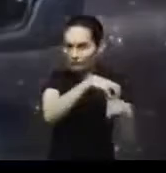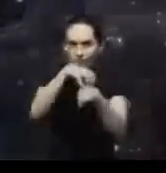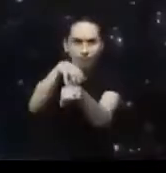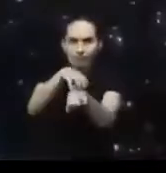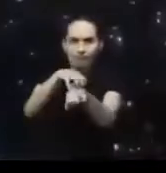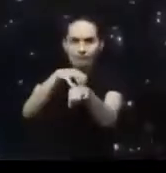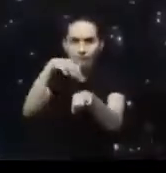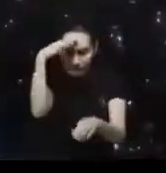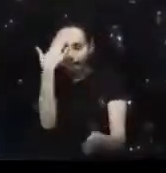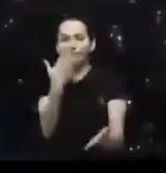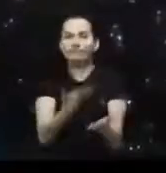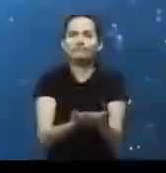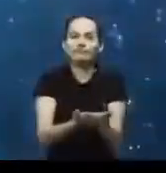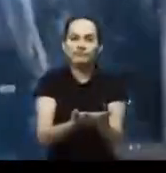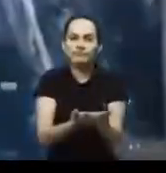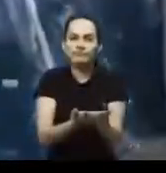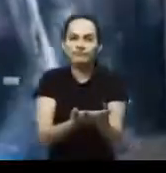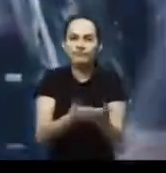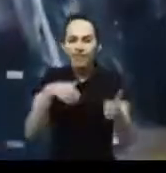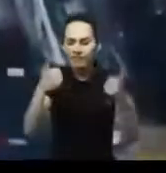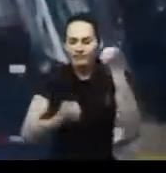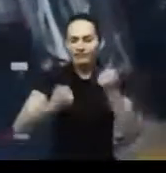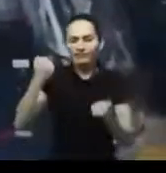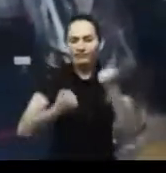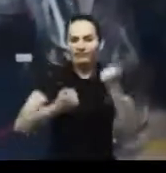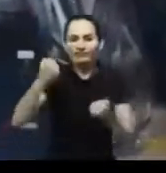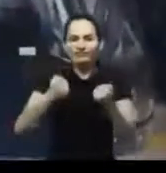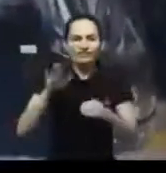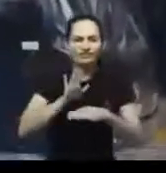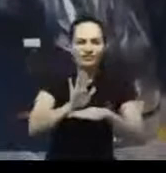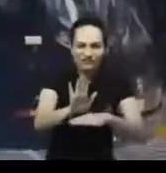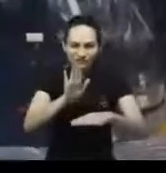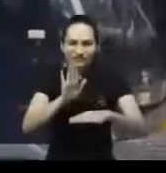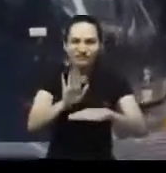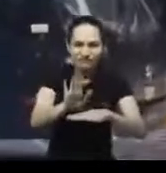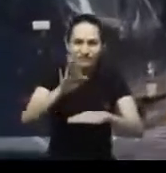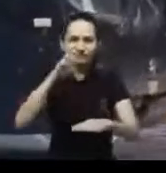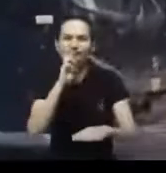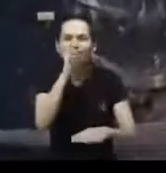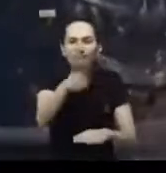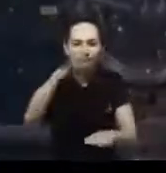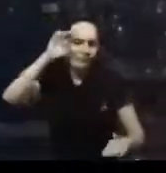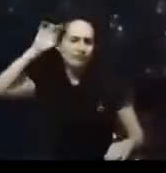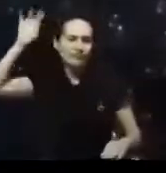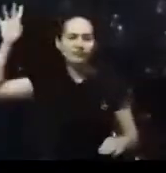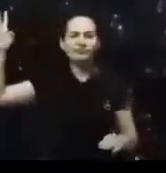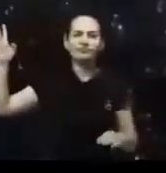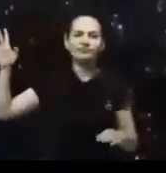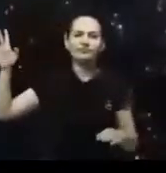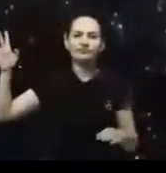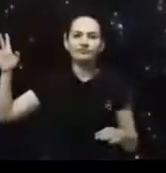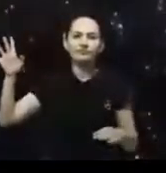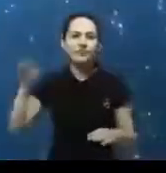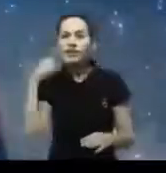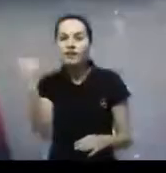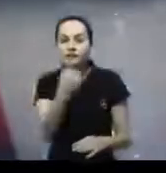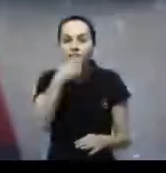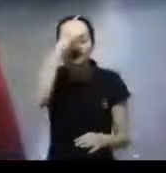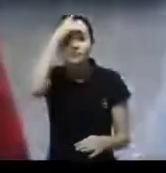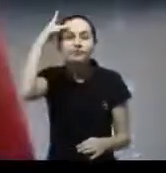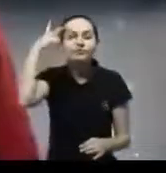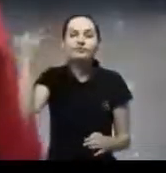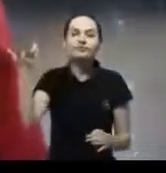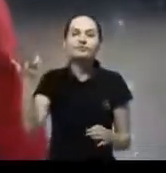transportam esperanças e carros aceleram a realização de sonhos e as